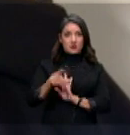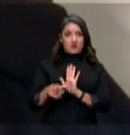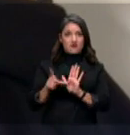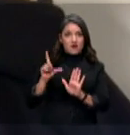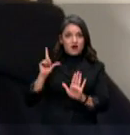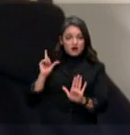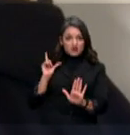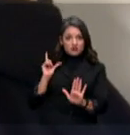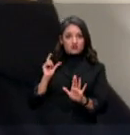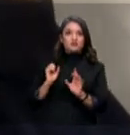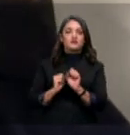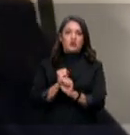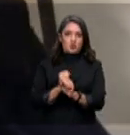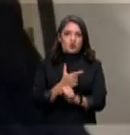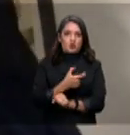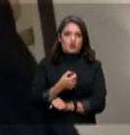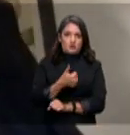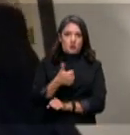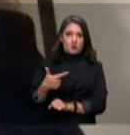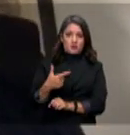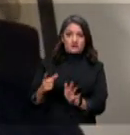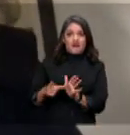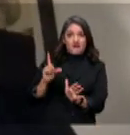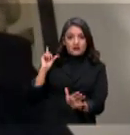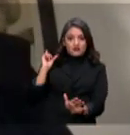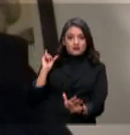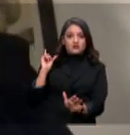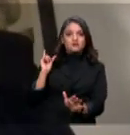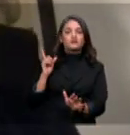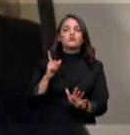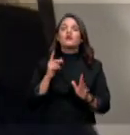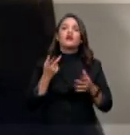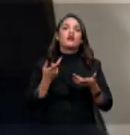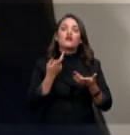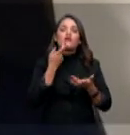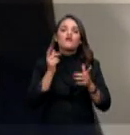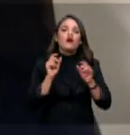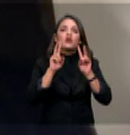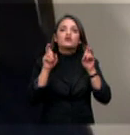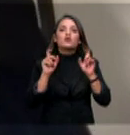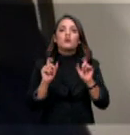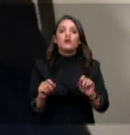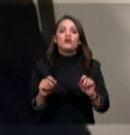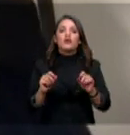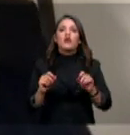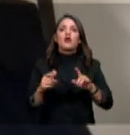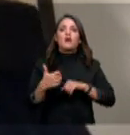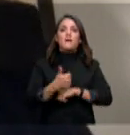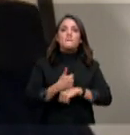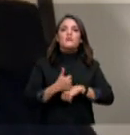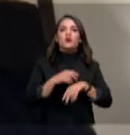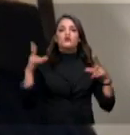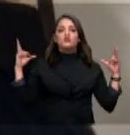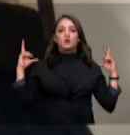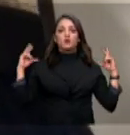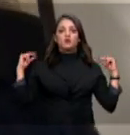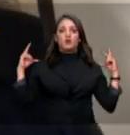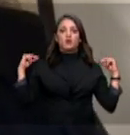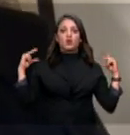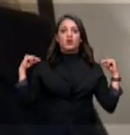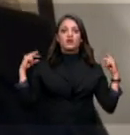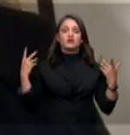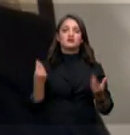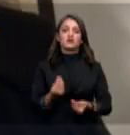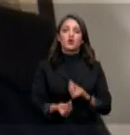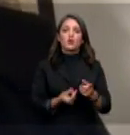12.619, do ano de 2012, a qual dispõe sobre o exercício da profissão de motorista e